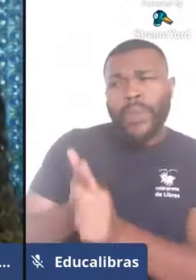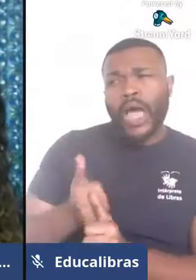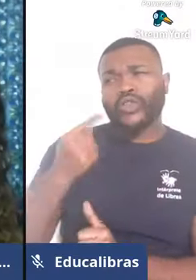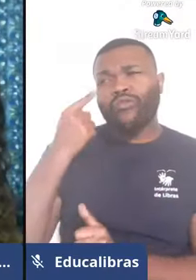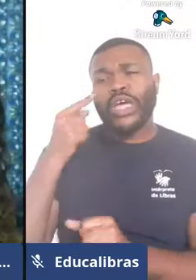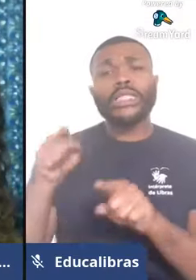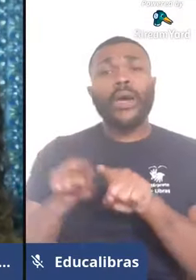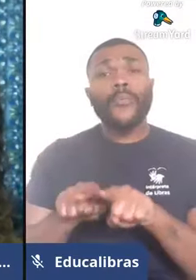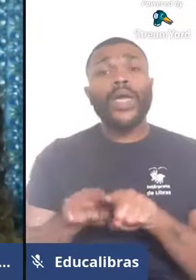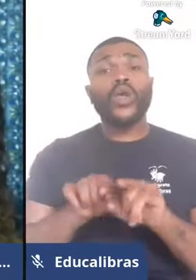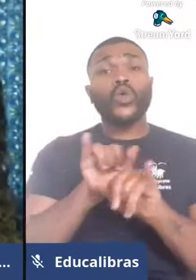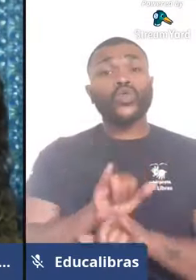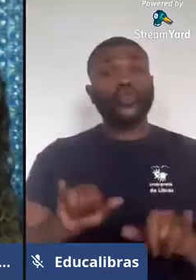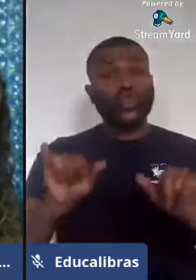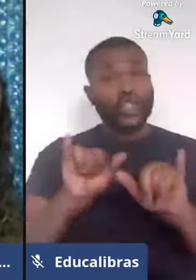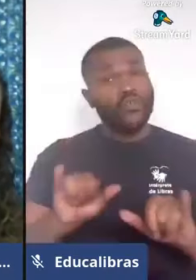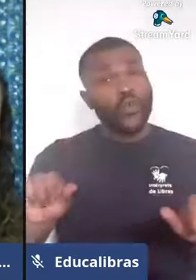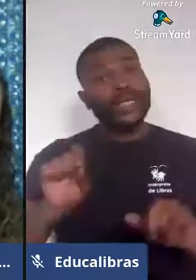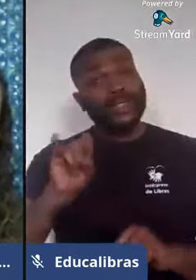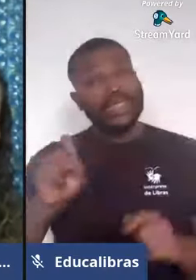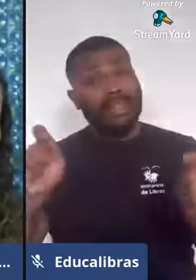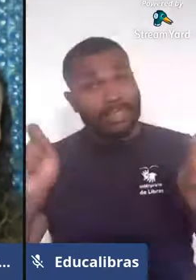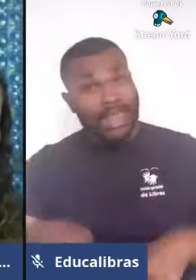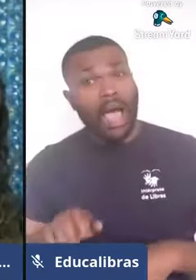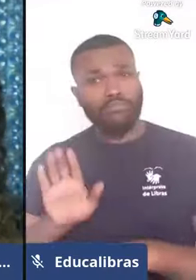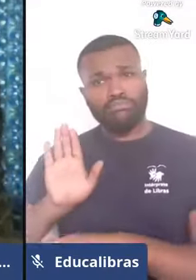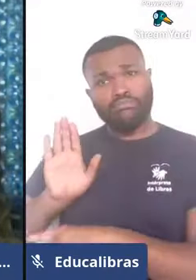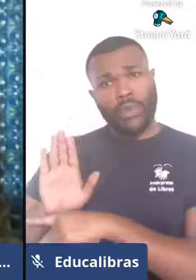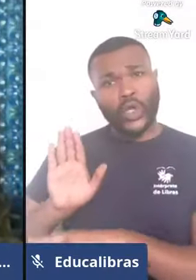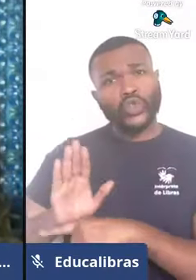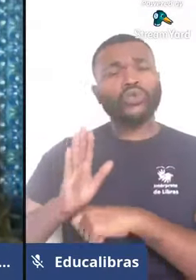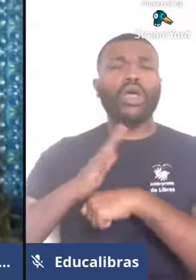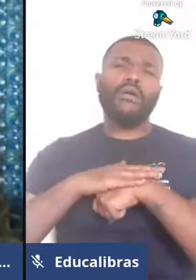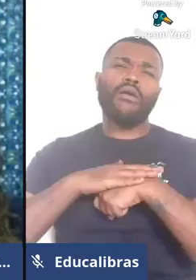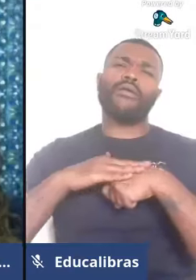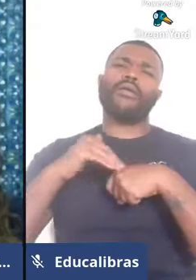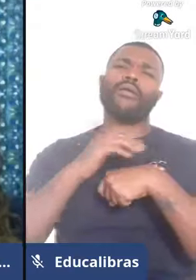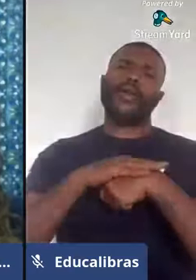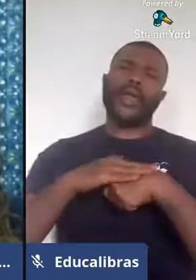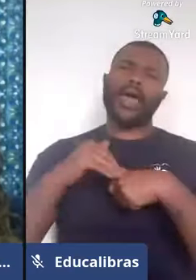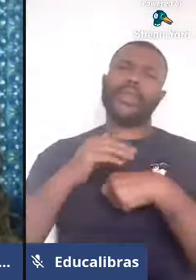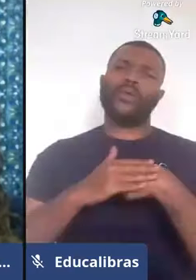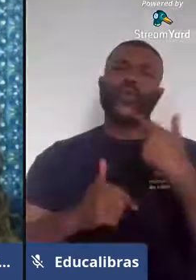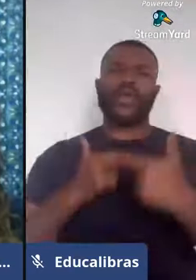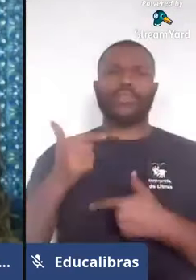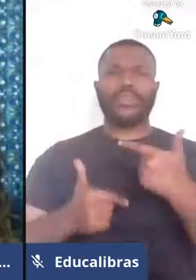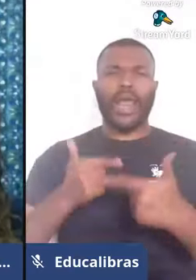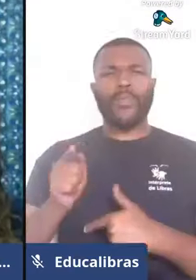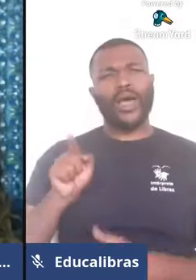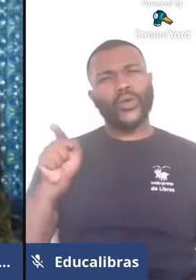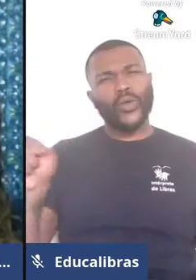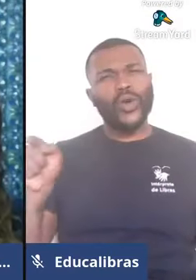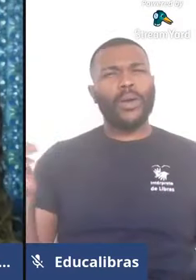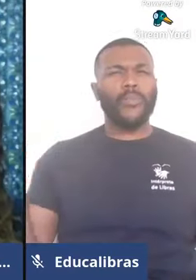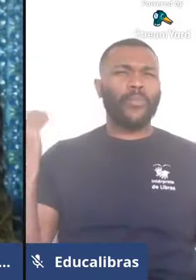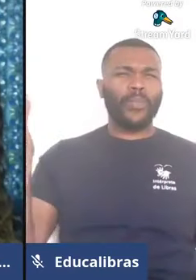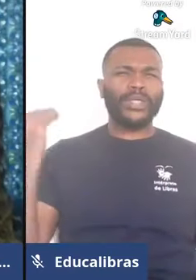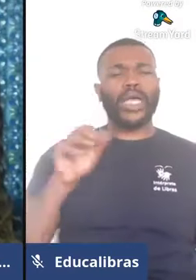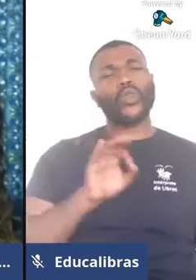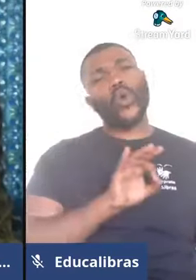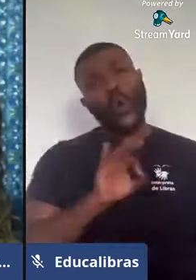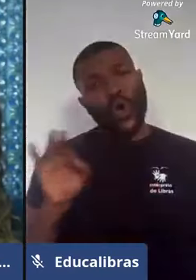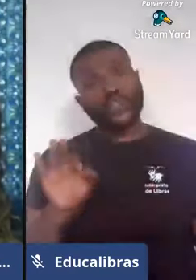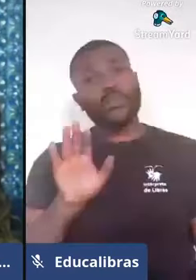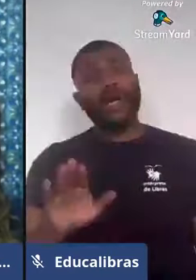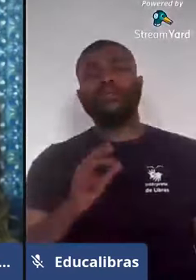né, ajudando no que é possível. A gente tem um carinho muito grande por esse trabalho que nós fizemos, sem dúvida, mas a gente está também muito